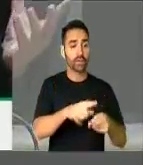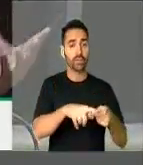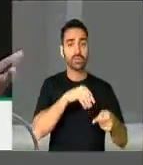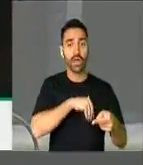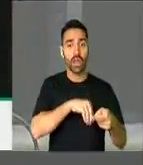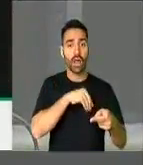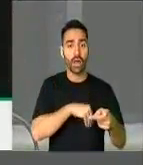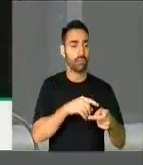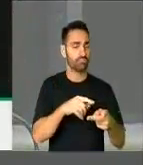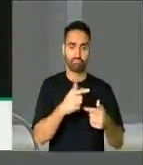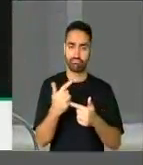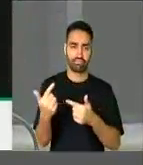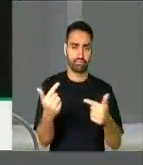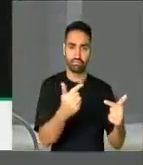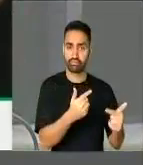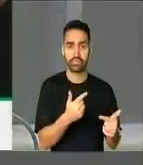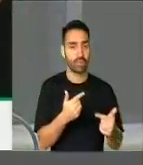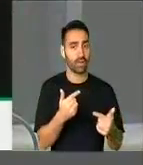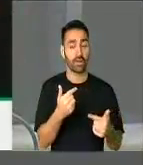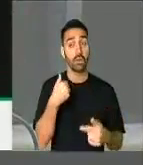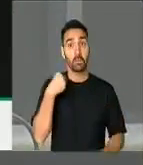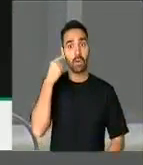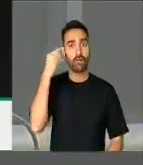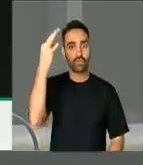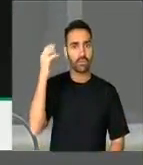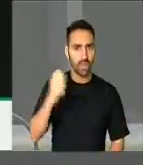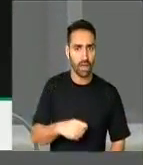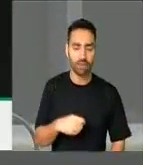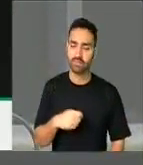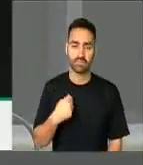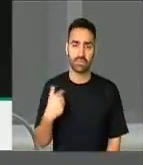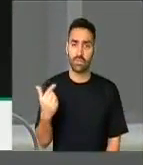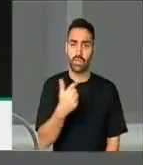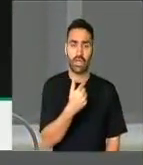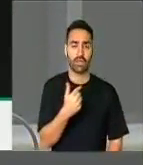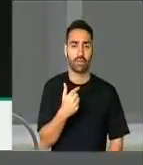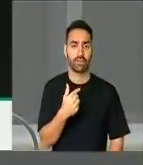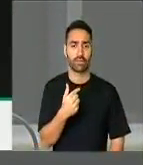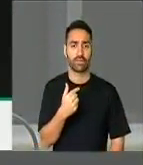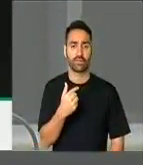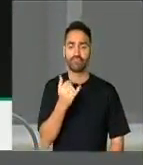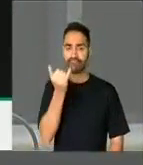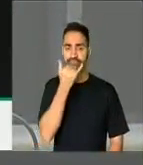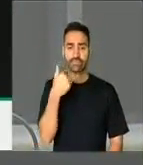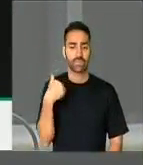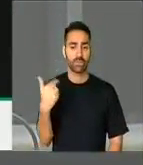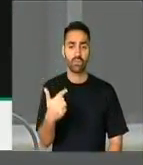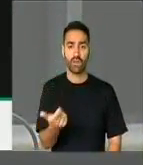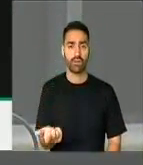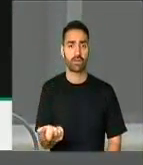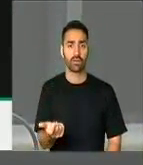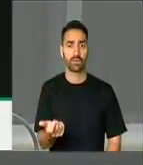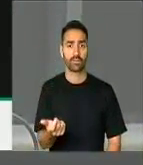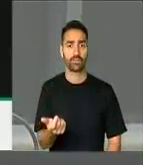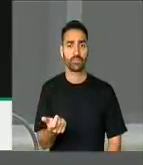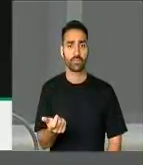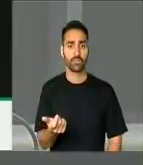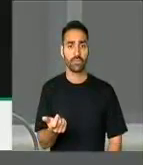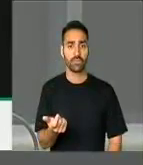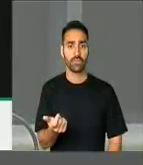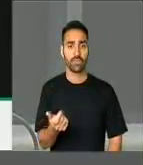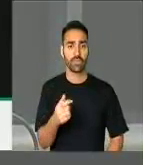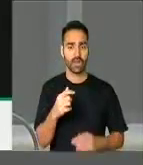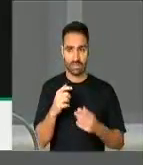do trabalhador brasileiro, a falta de perspectiva do trabalhador brasileiro. E não existe isso, separar a política